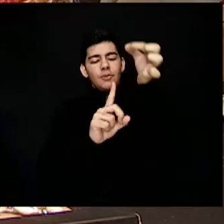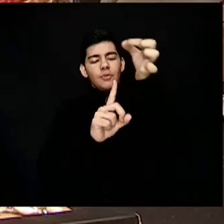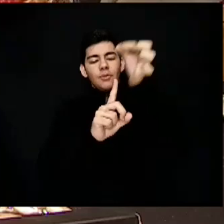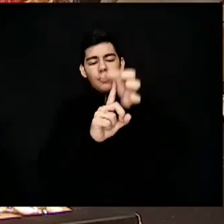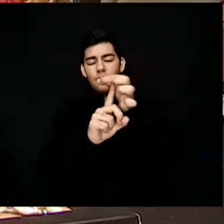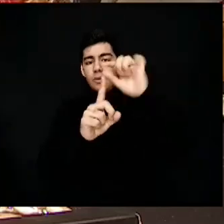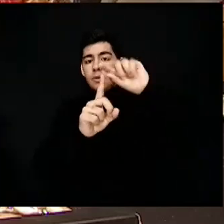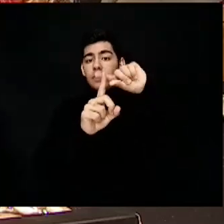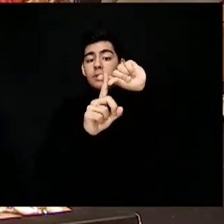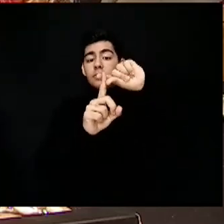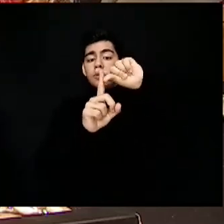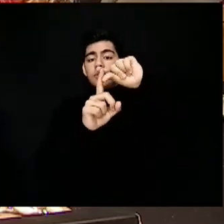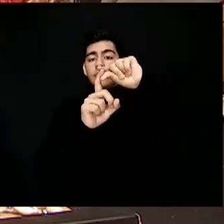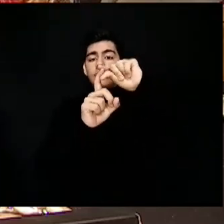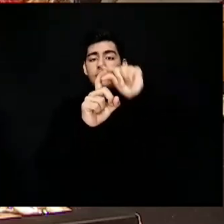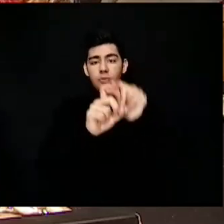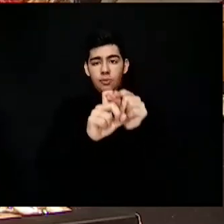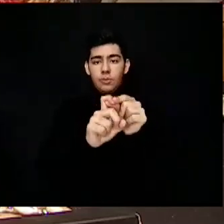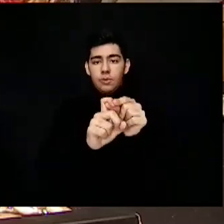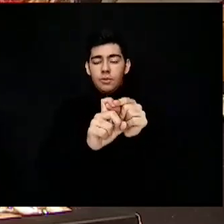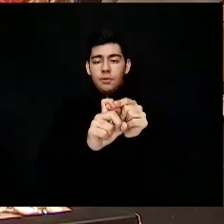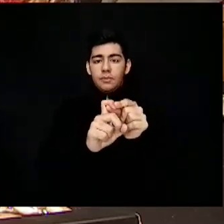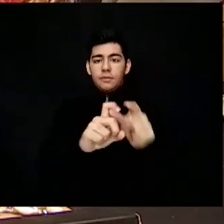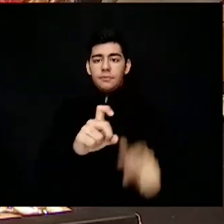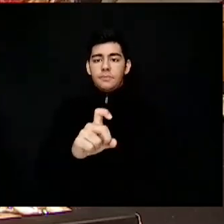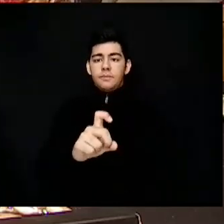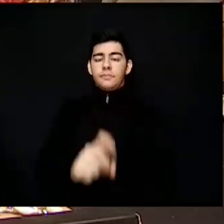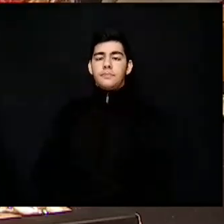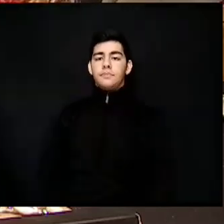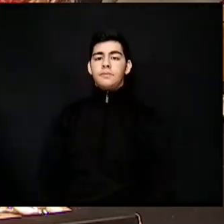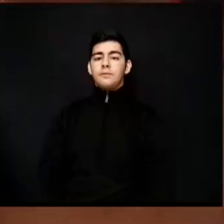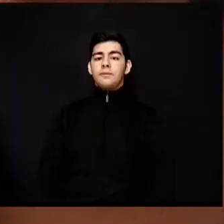E vamos vir com o alicate e